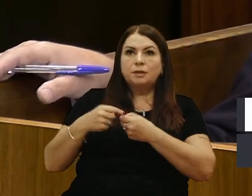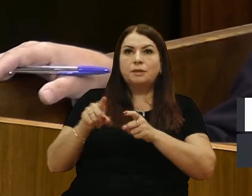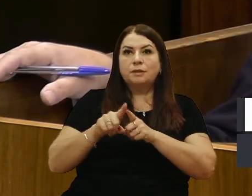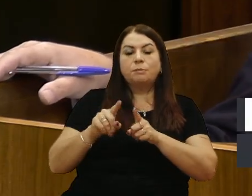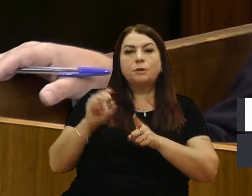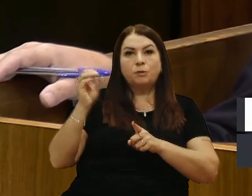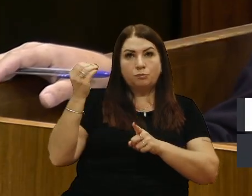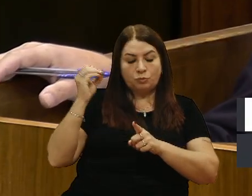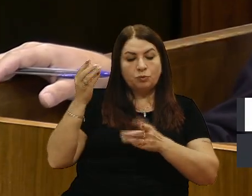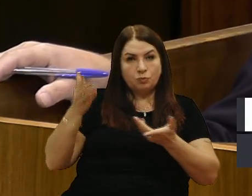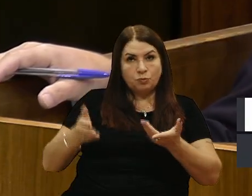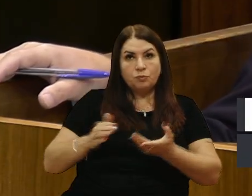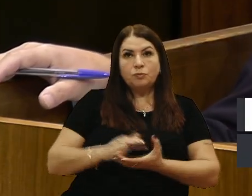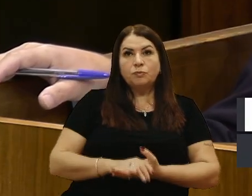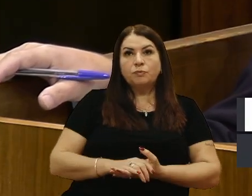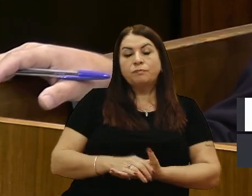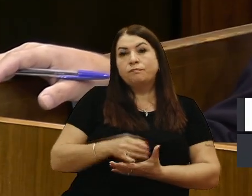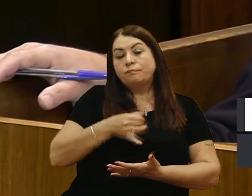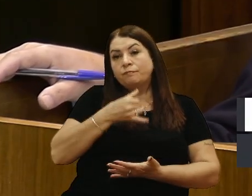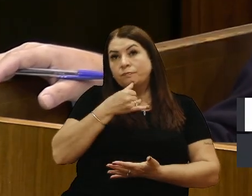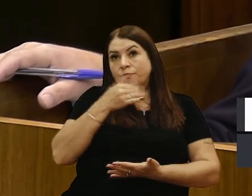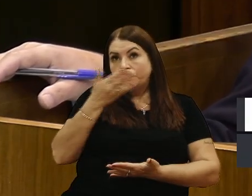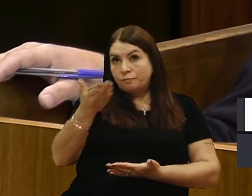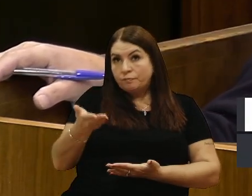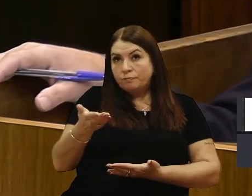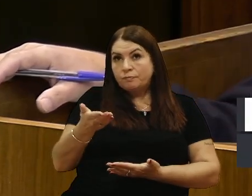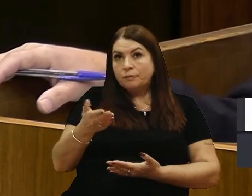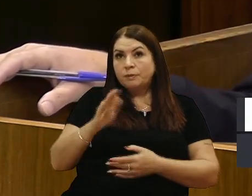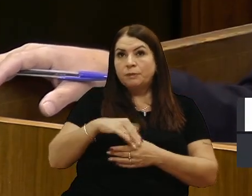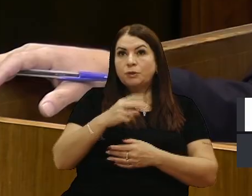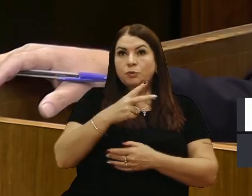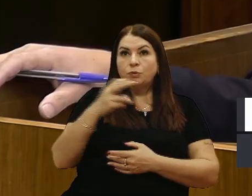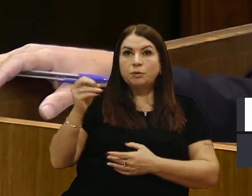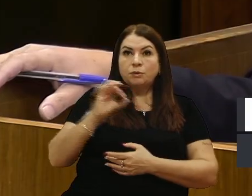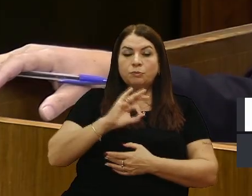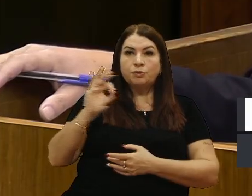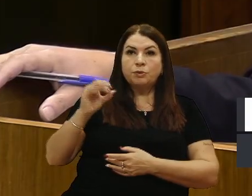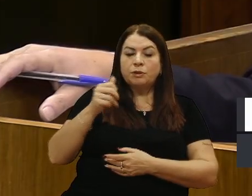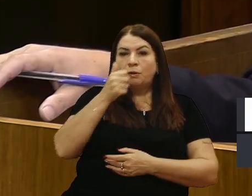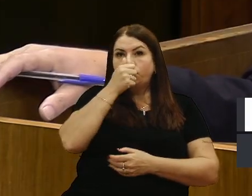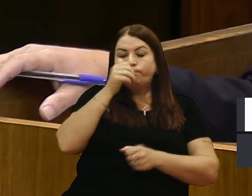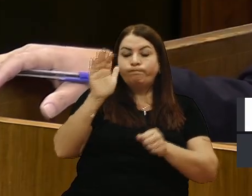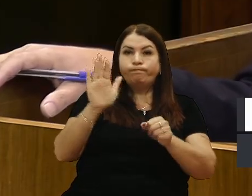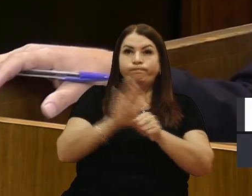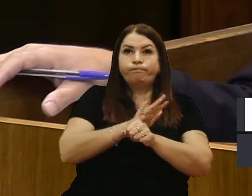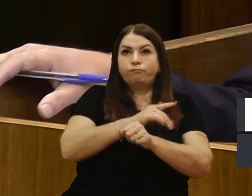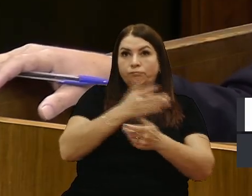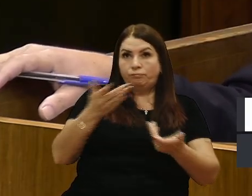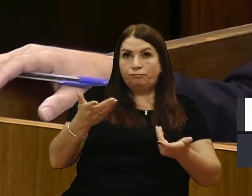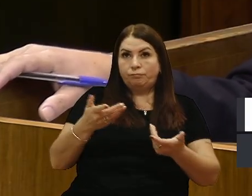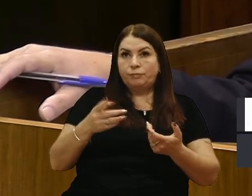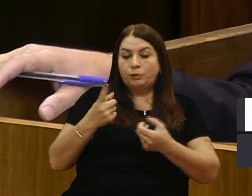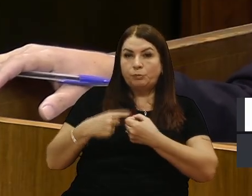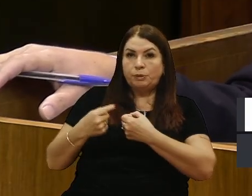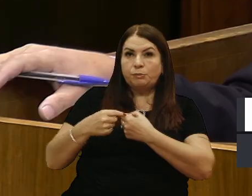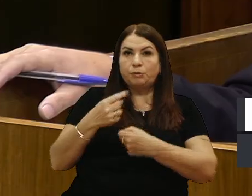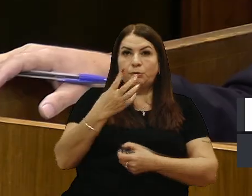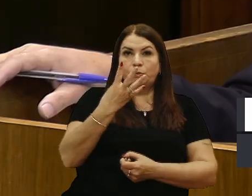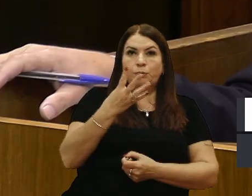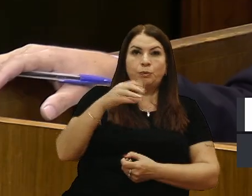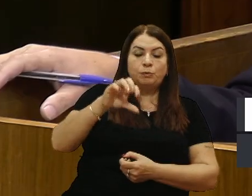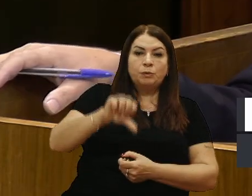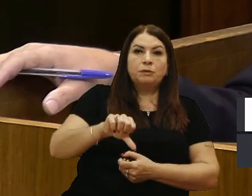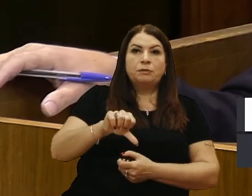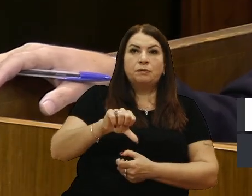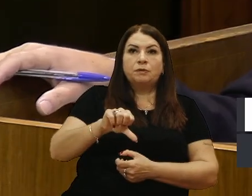Porto Alegre hoje, infelizmente, é mais de 200% de lotação. E o município com